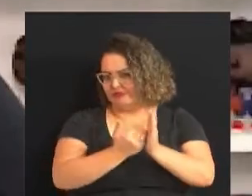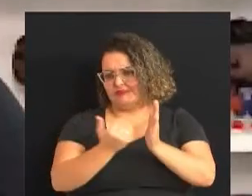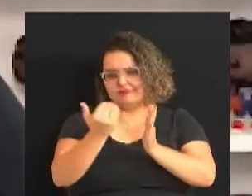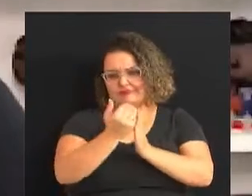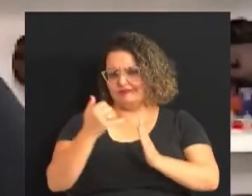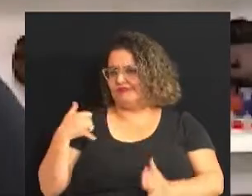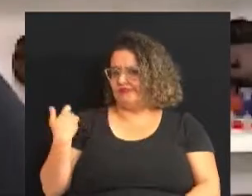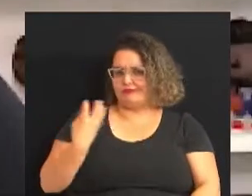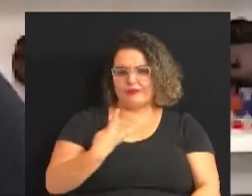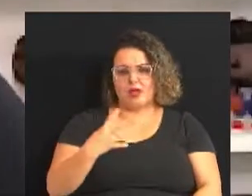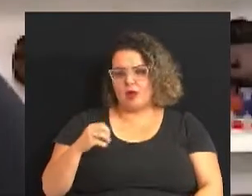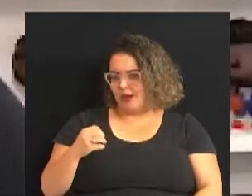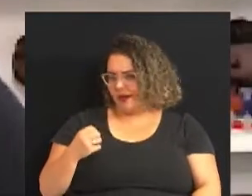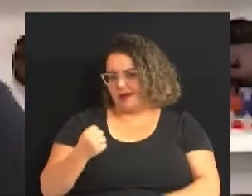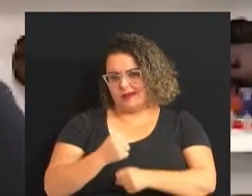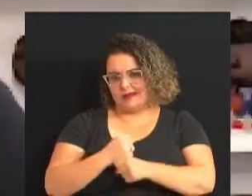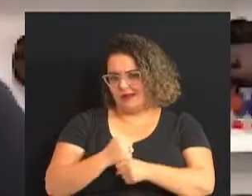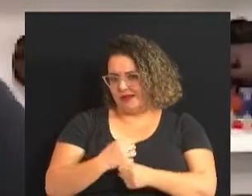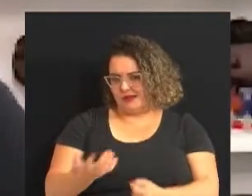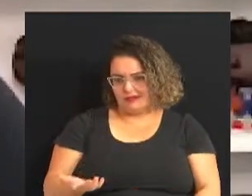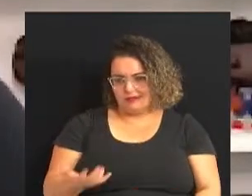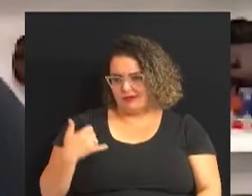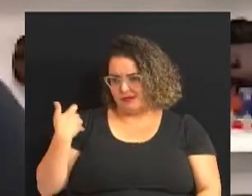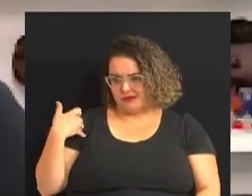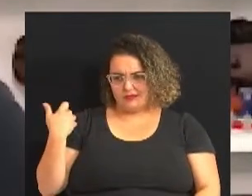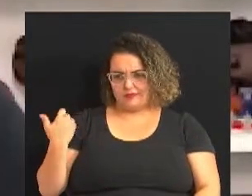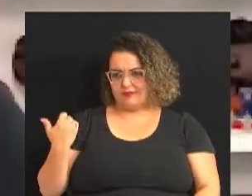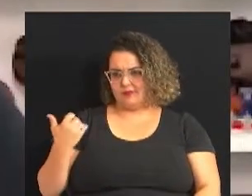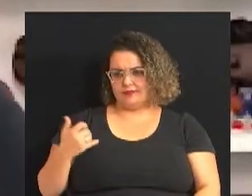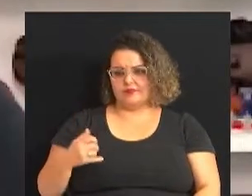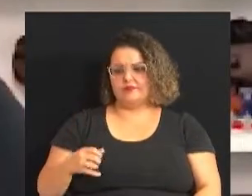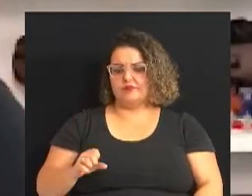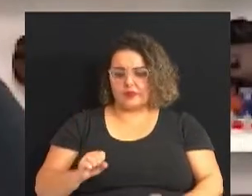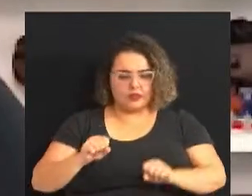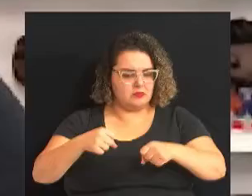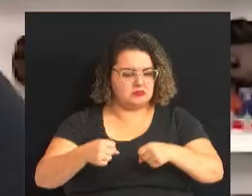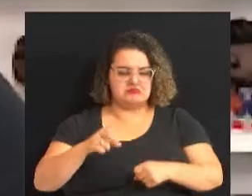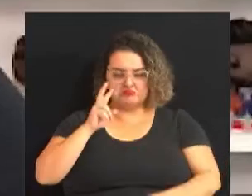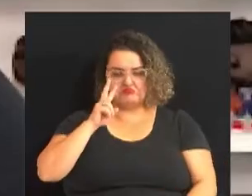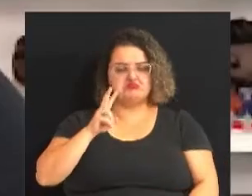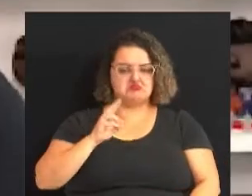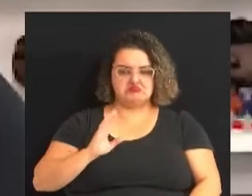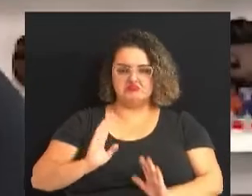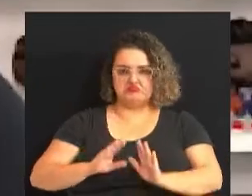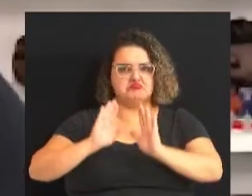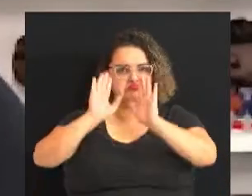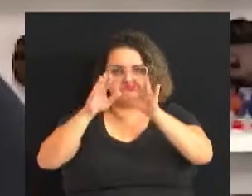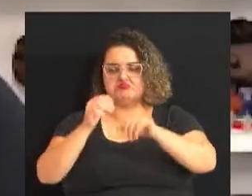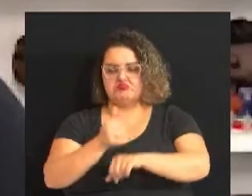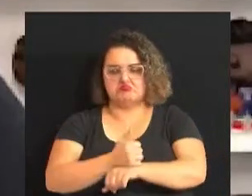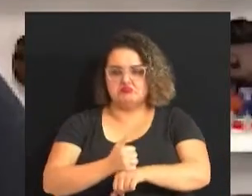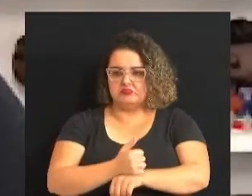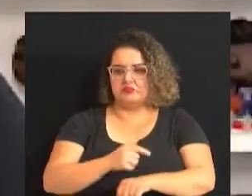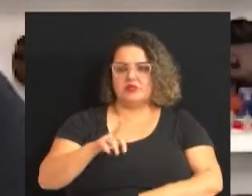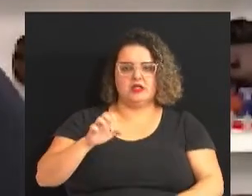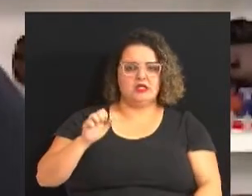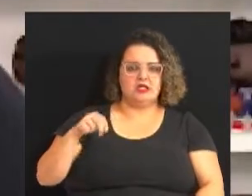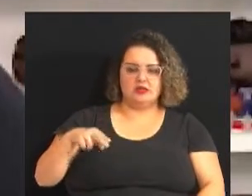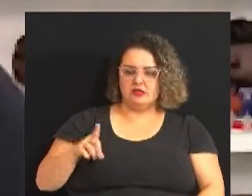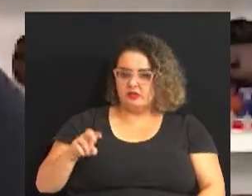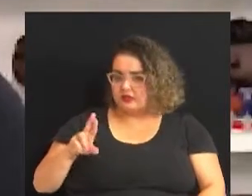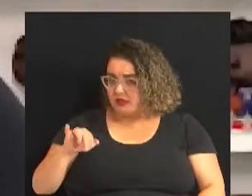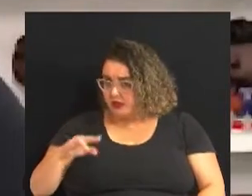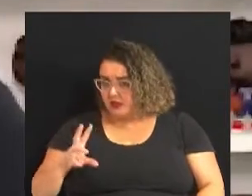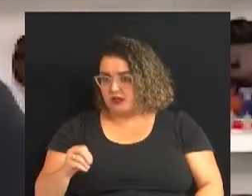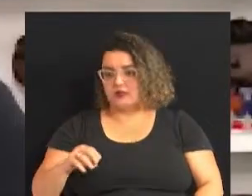anos, é um dos grandes defensores e um dos grandes jogadores que eu vi jogar. Você tem Leandrinho, você tem